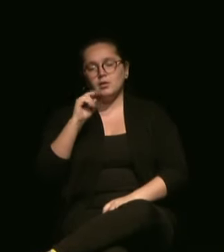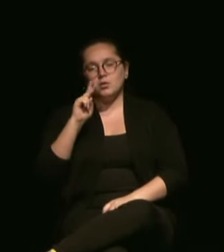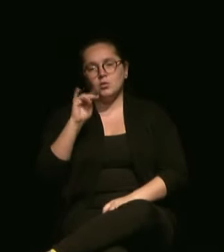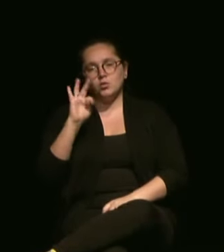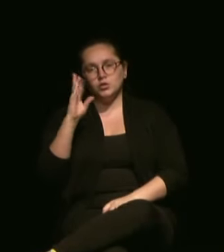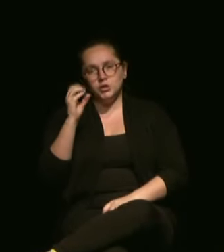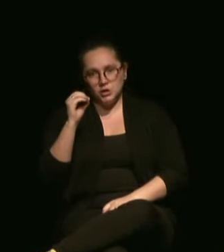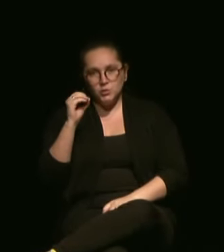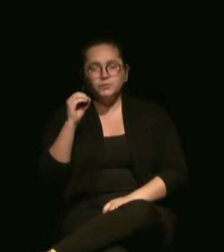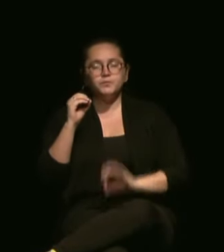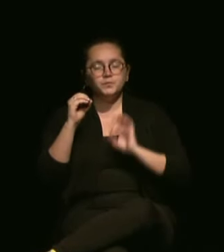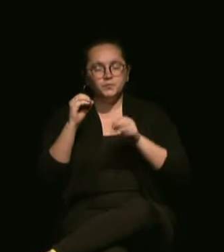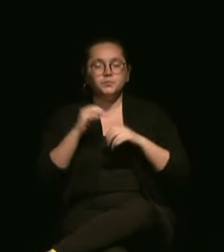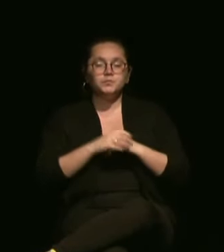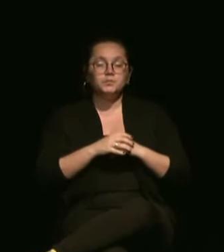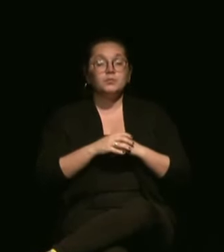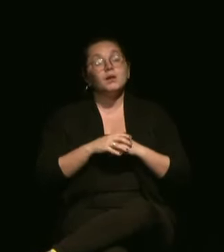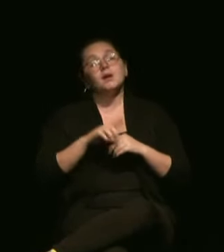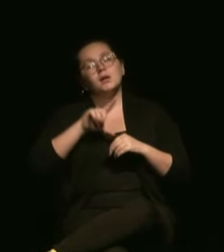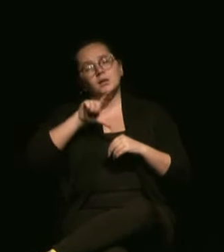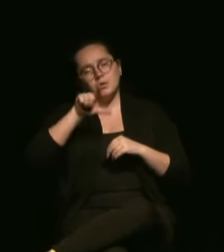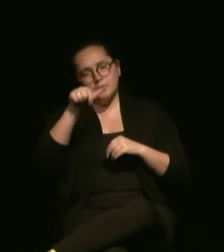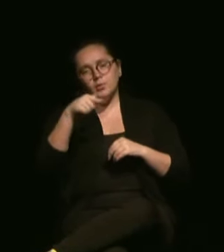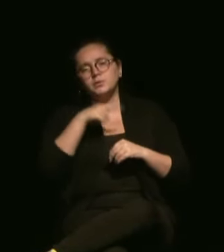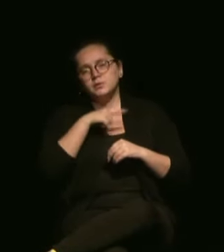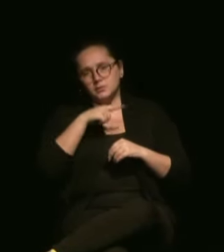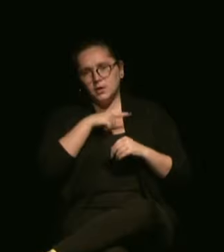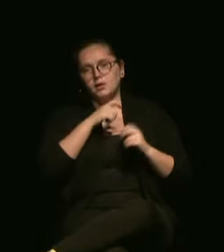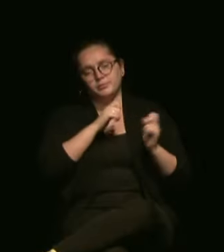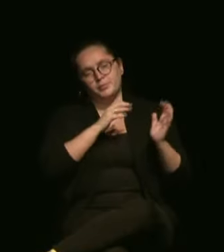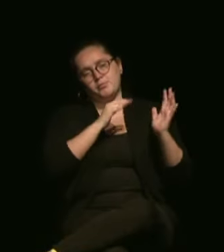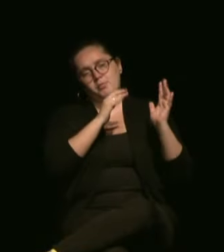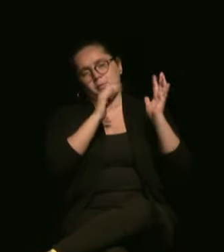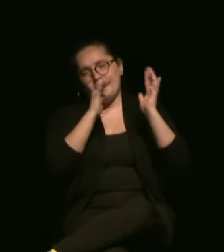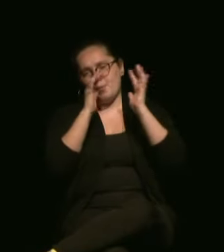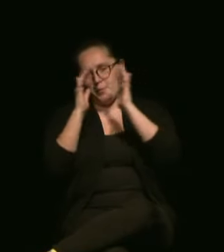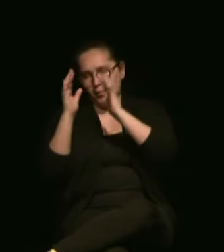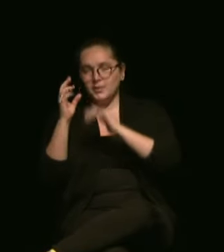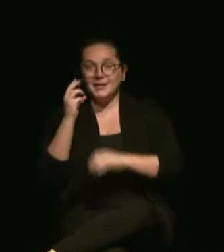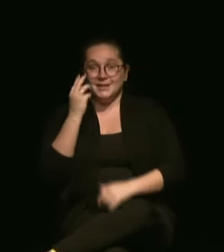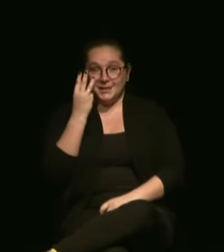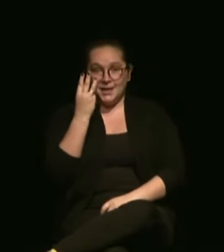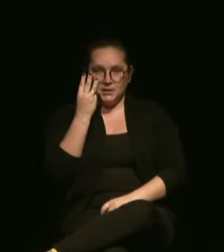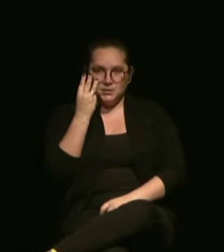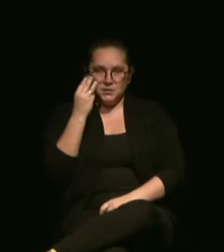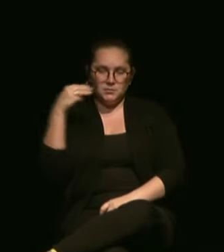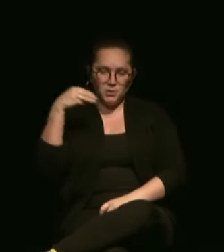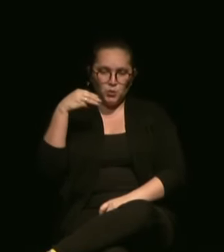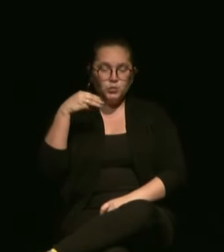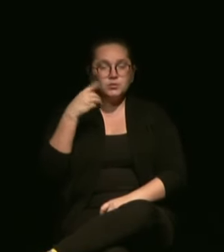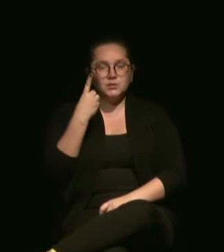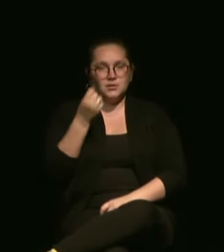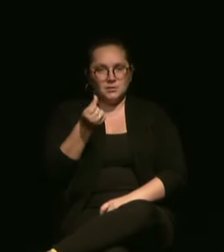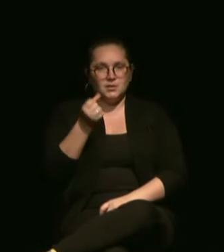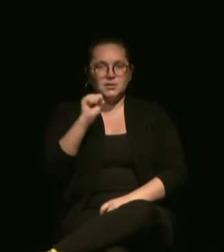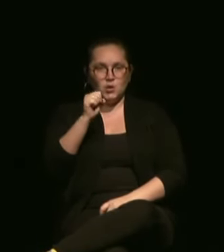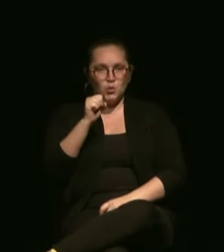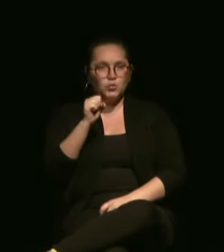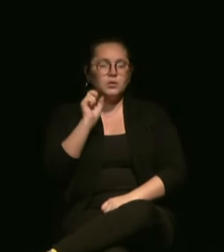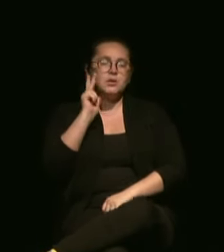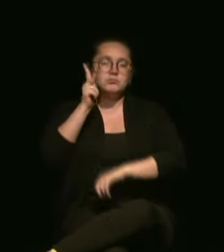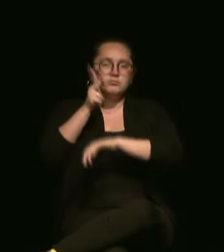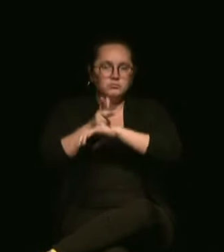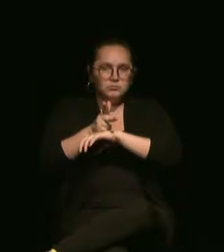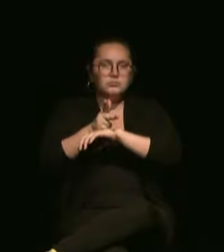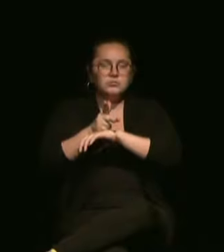Depois tem a duração, né? Como eu falei, é um plano de sequência de 3 minutos e 16 segundos. A câmera é do